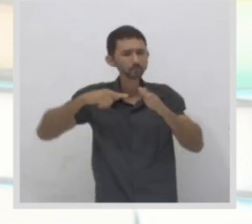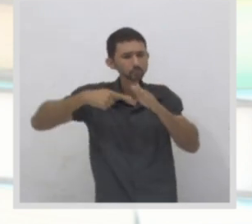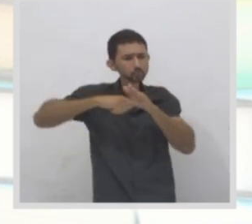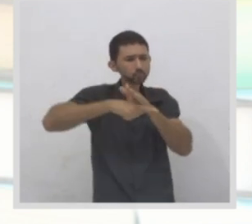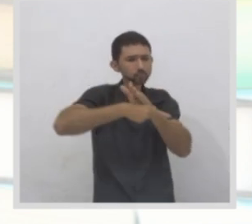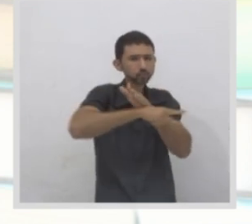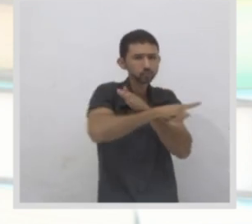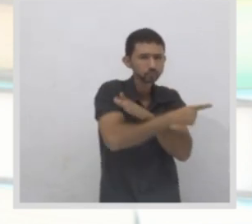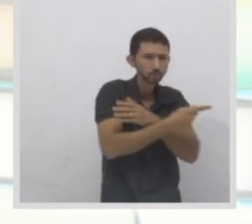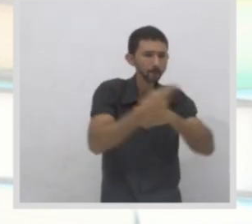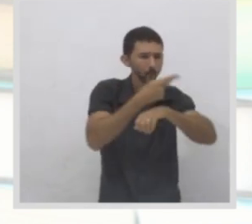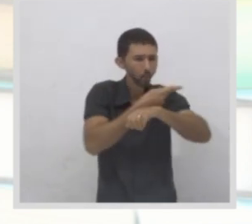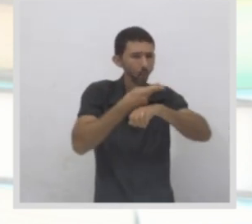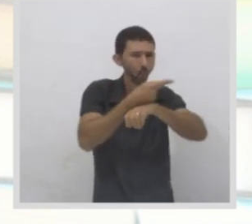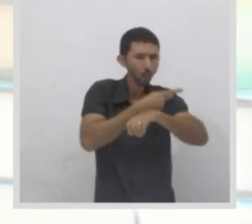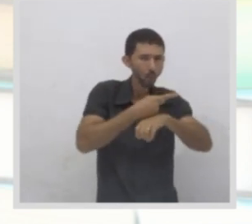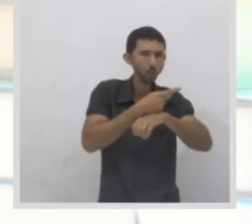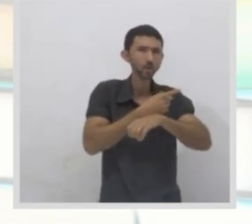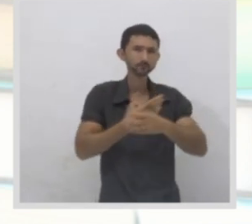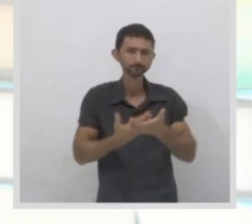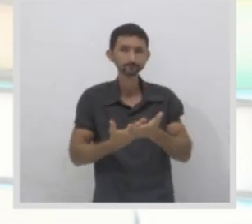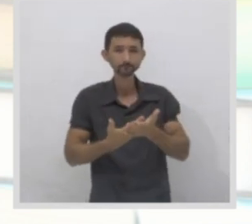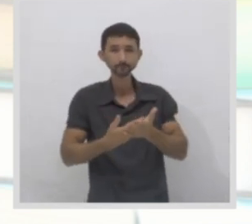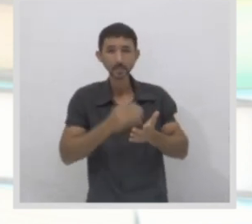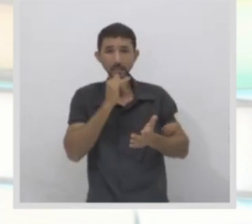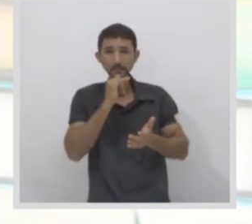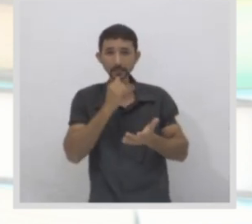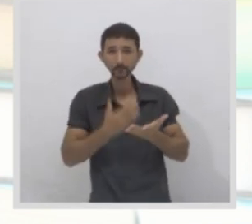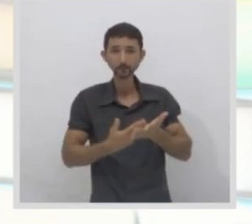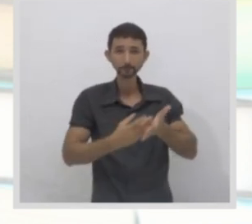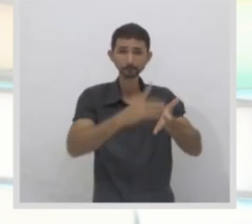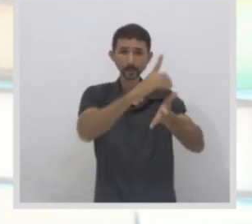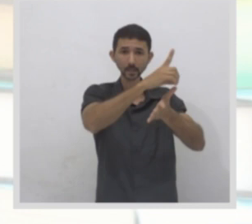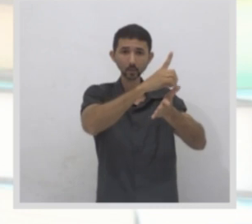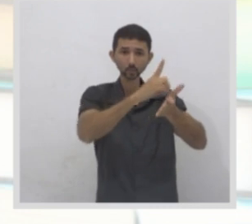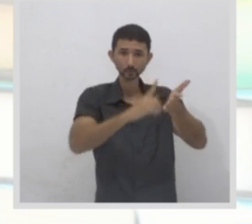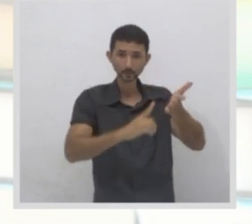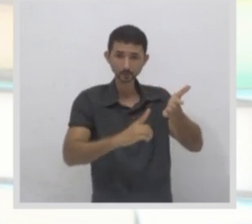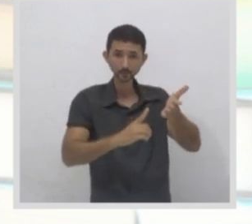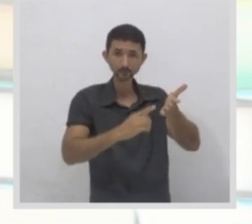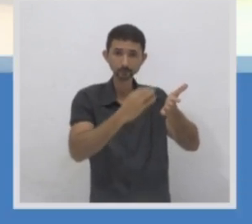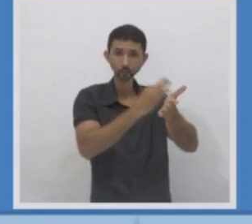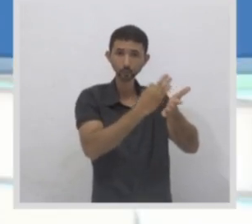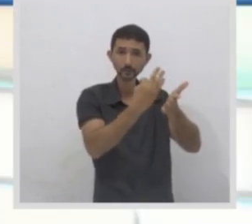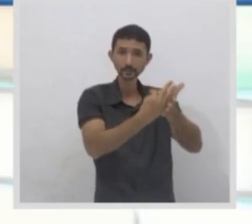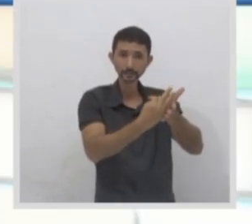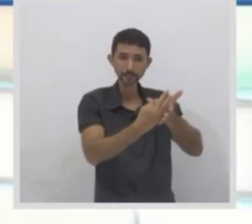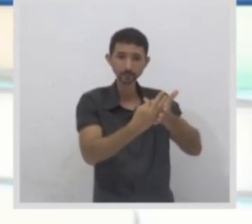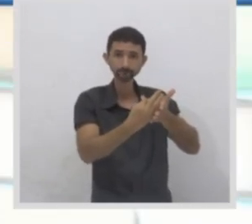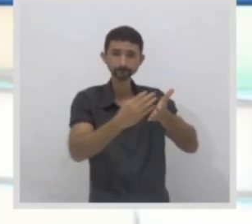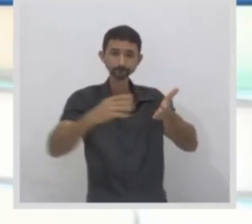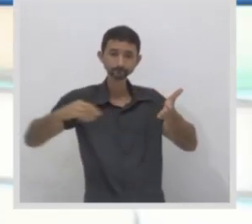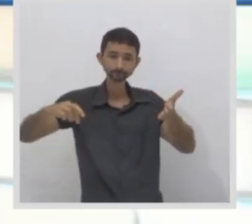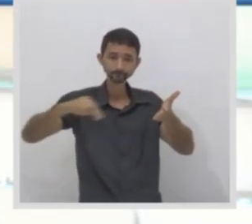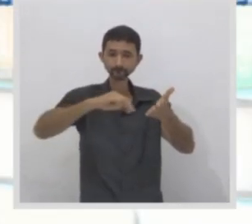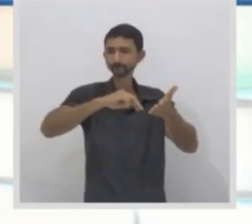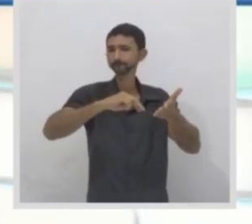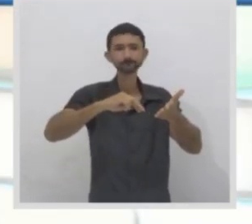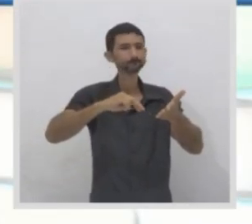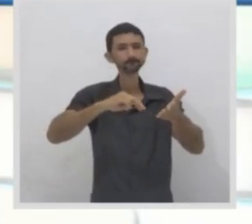bem reduzida. Sem o Tratado de Tordesilhas, os portugueses puderam ocupar esse território para o oeste. Né? Uma outra